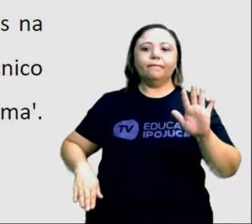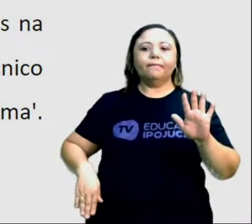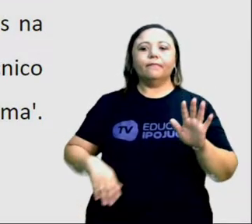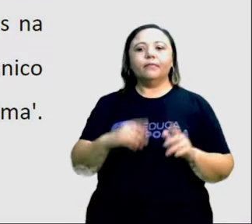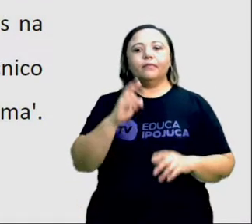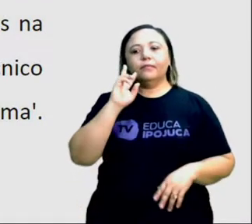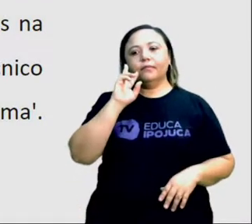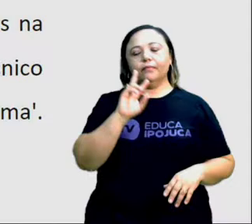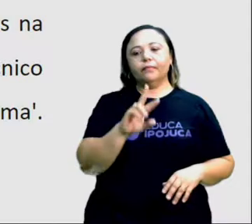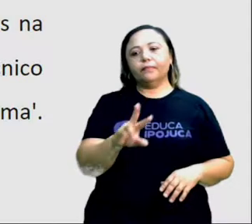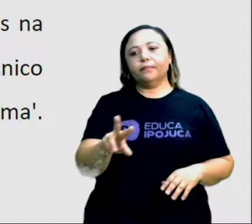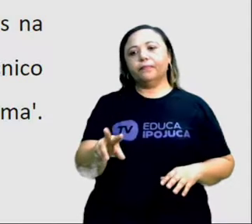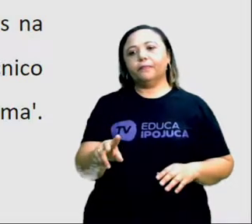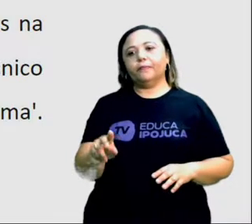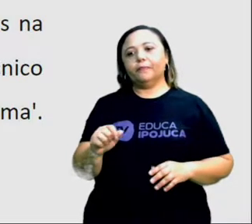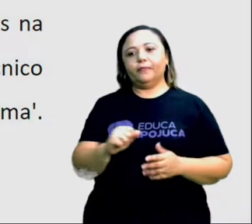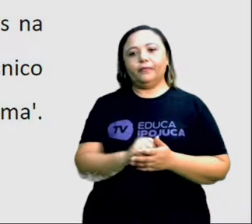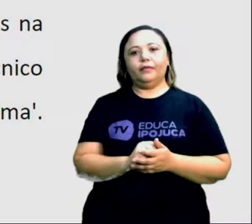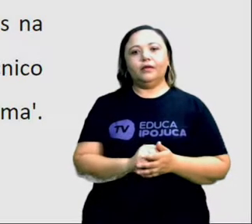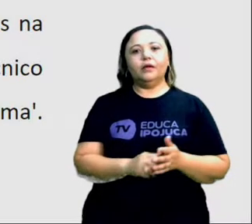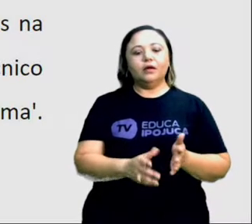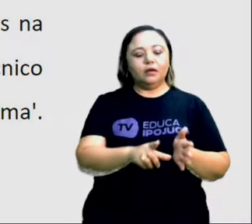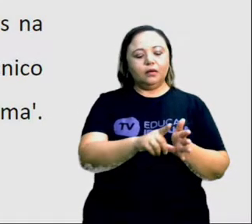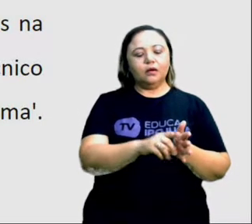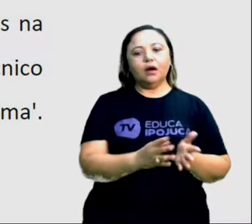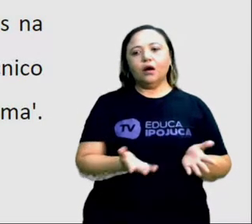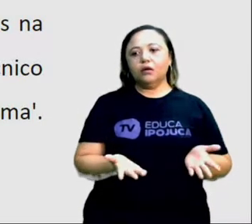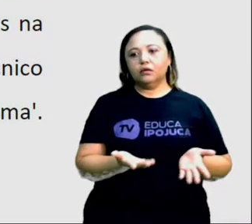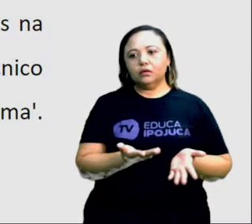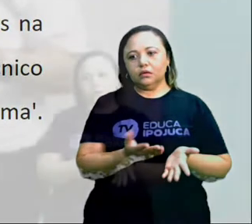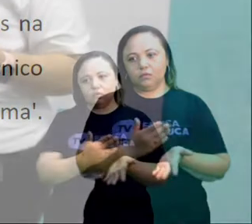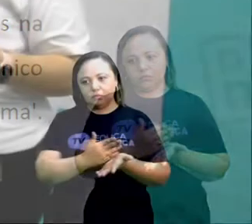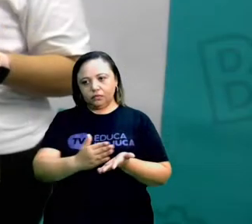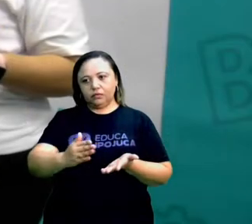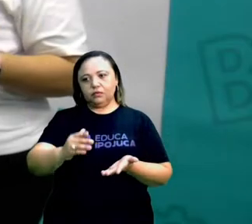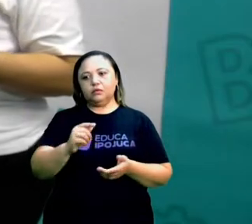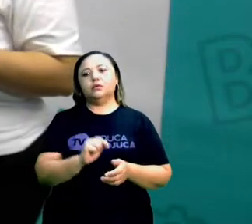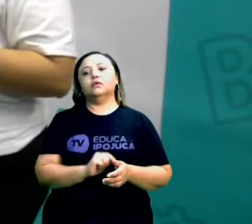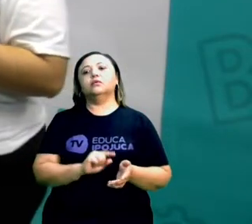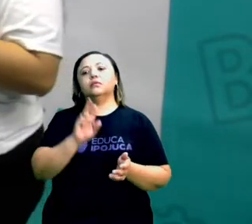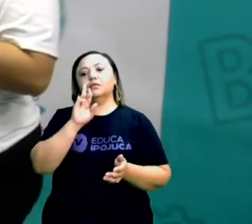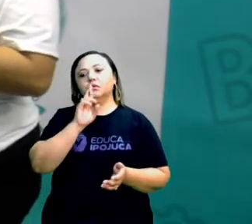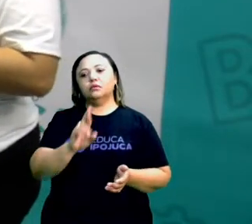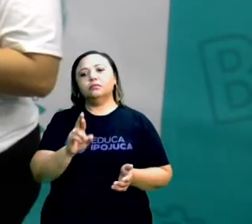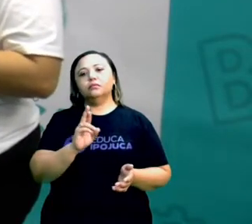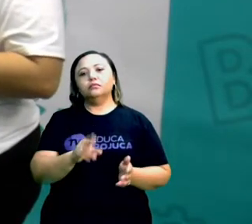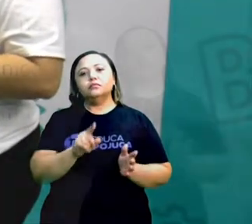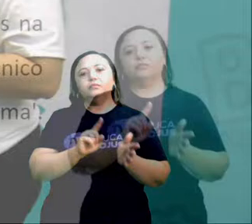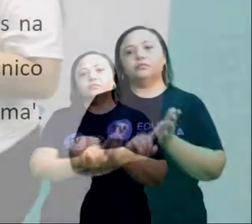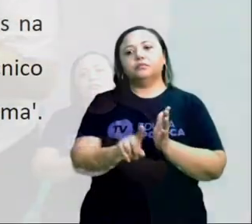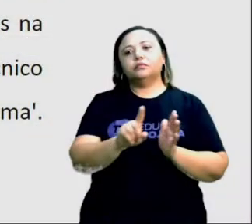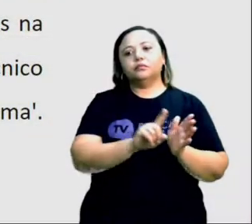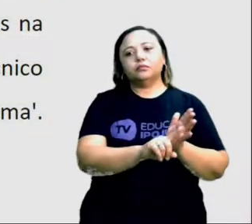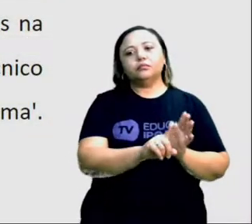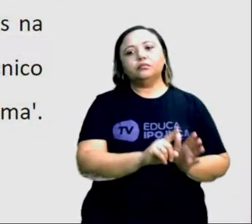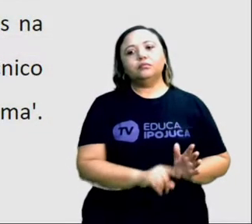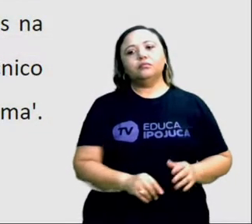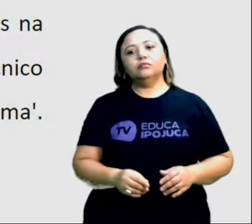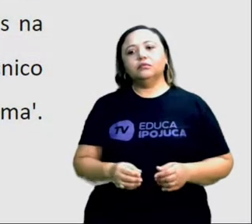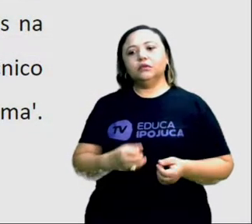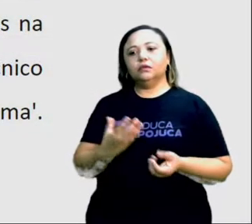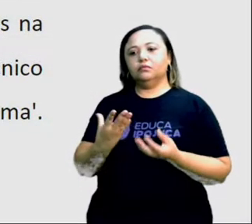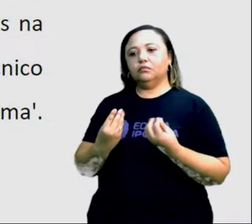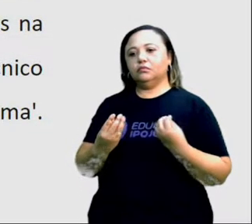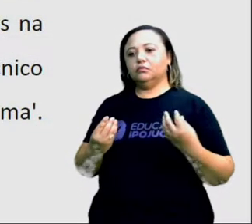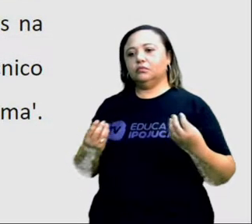já tem a resposta para aquelas perguntas que a gente viu nas características da notícia. O aparecimento de centenas de